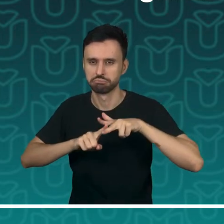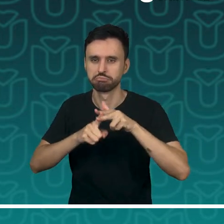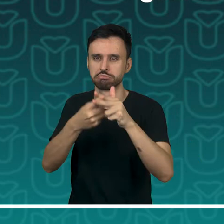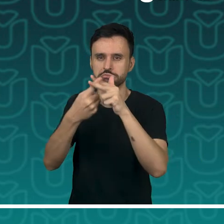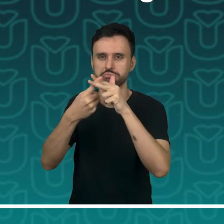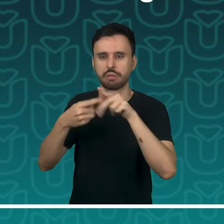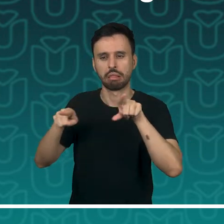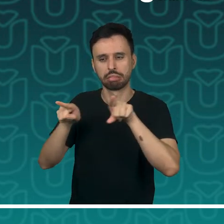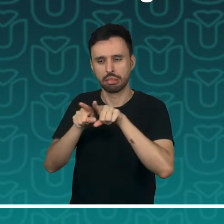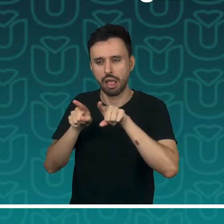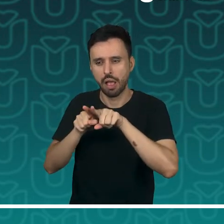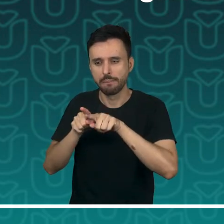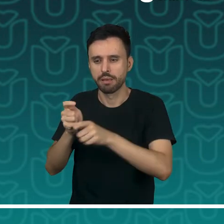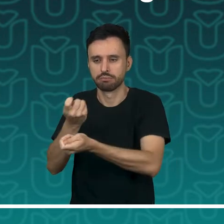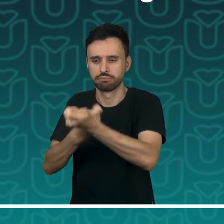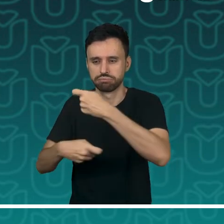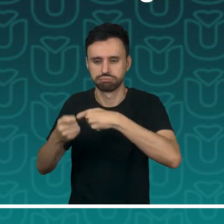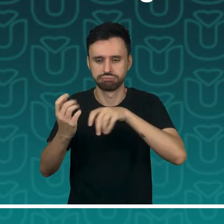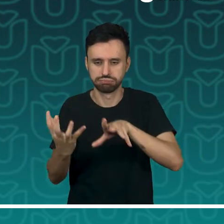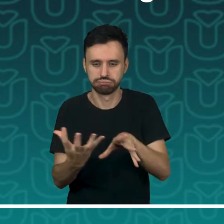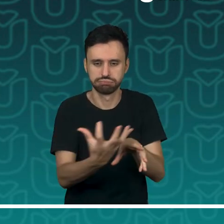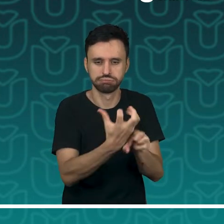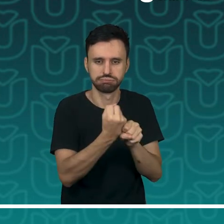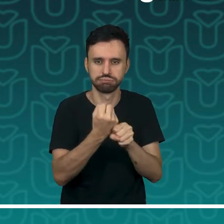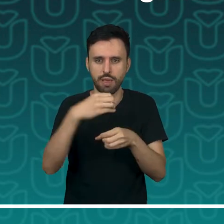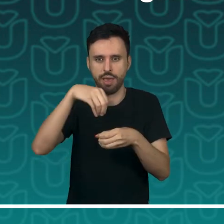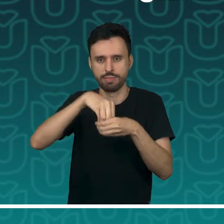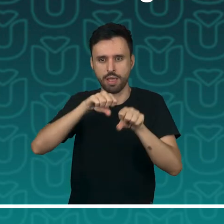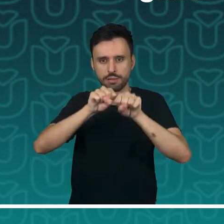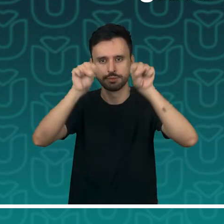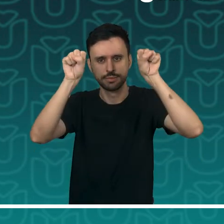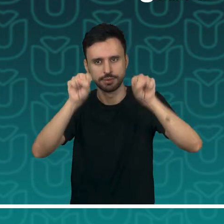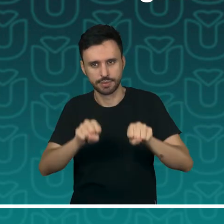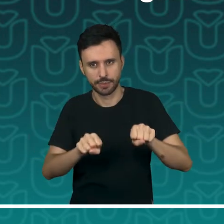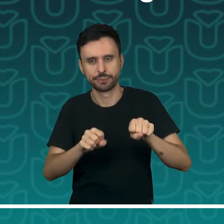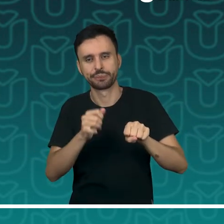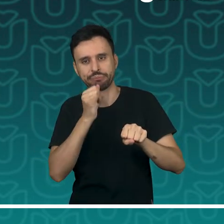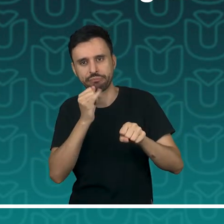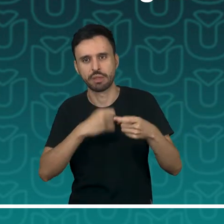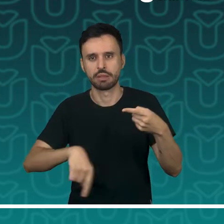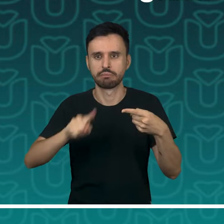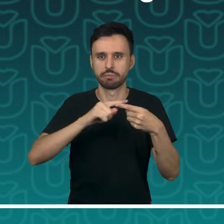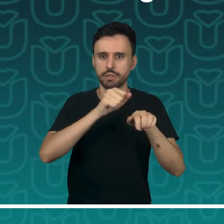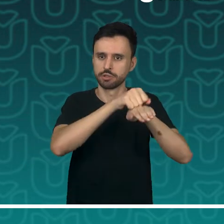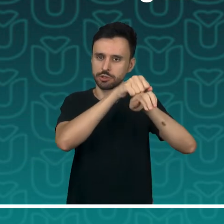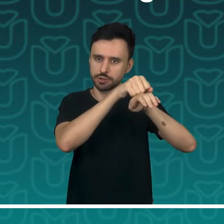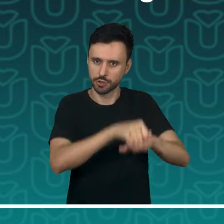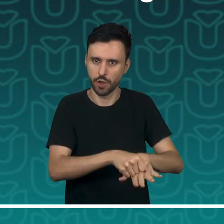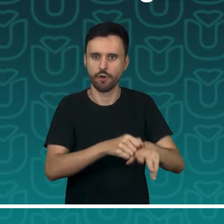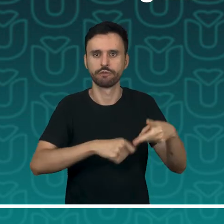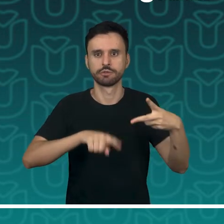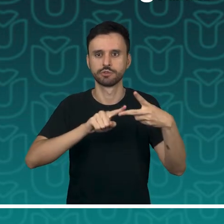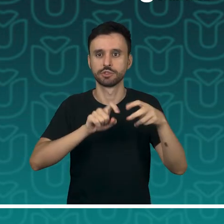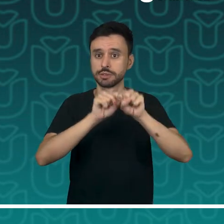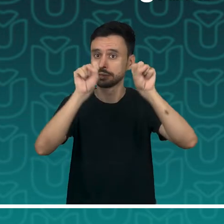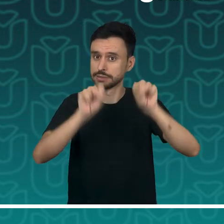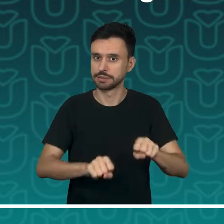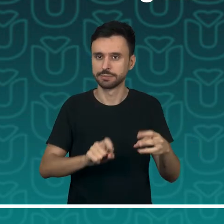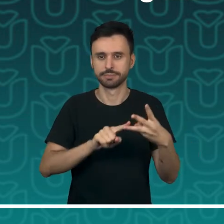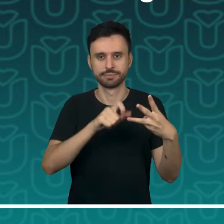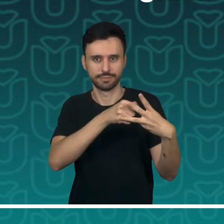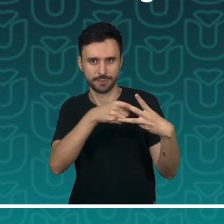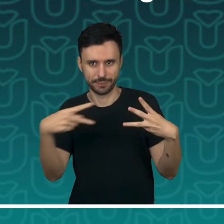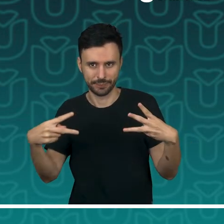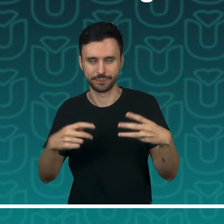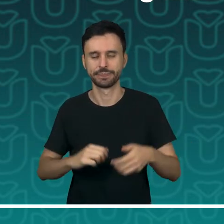implantação, manutenção e gerenciamento de sistemas computacionais de informação, tais como softwares,